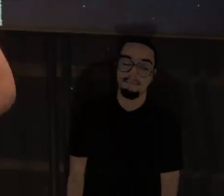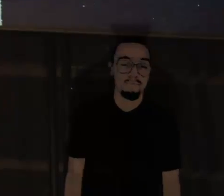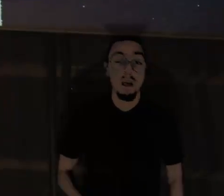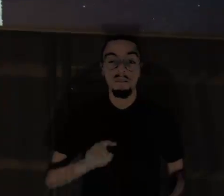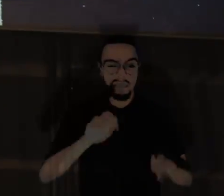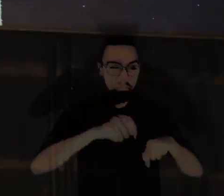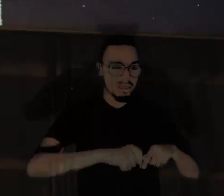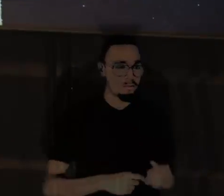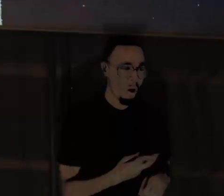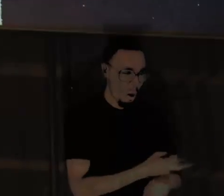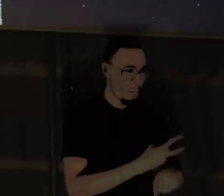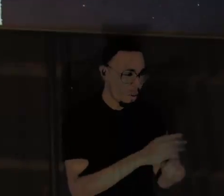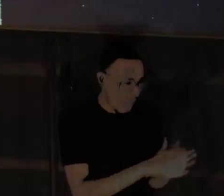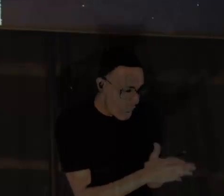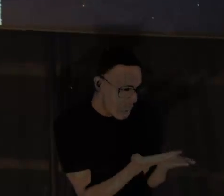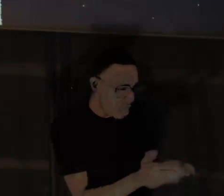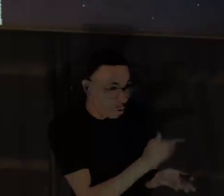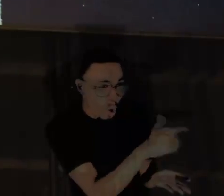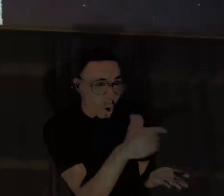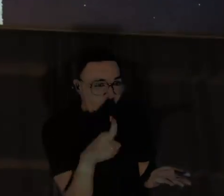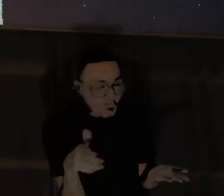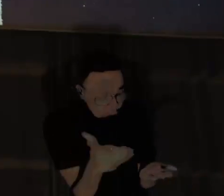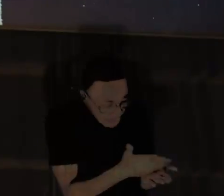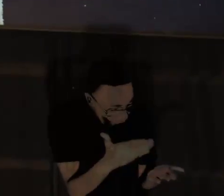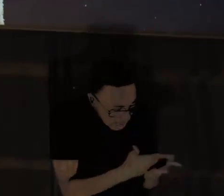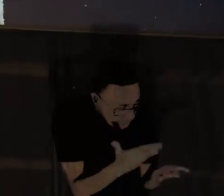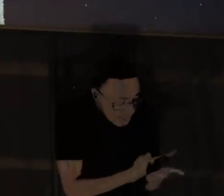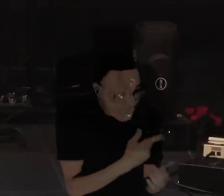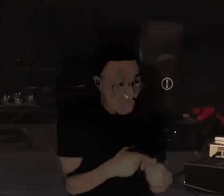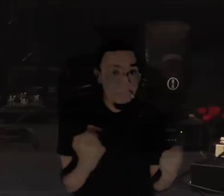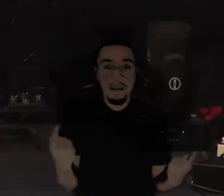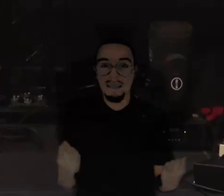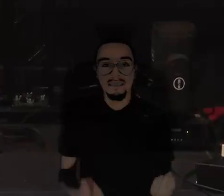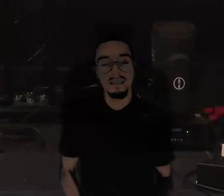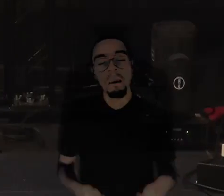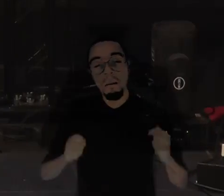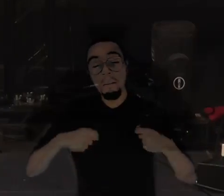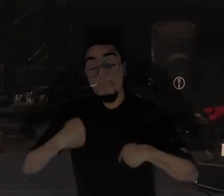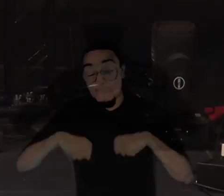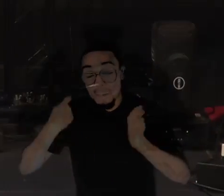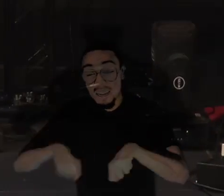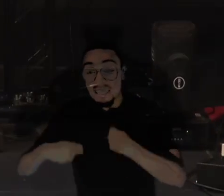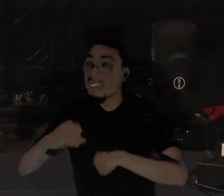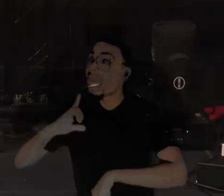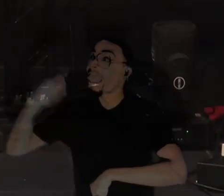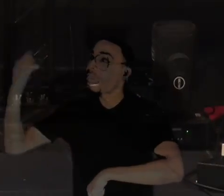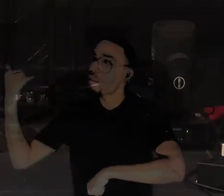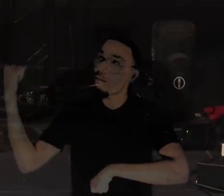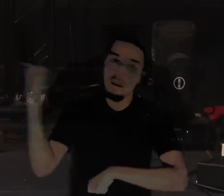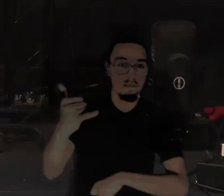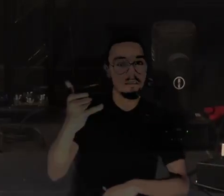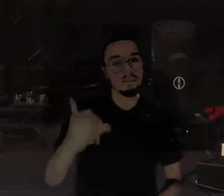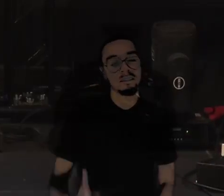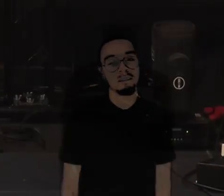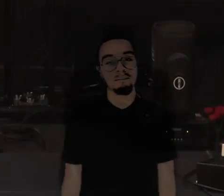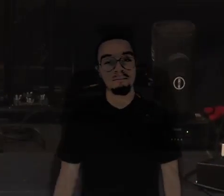o Senhor não falar com você, você não se ergue, não tem jeito.